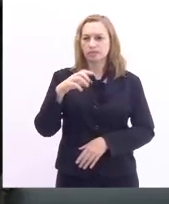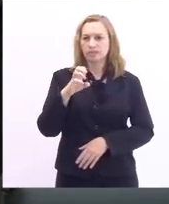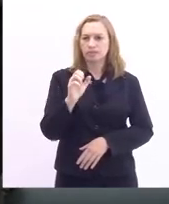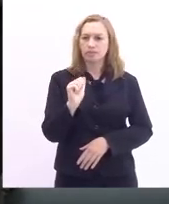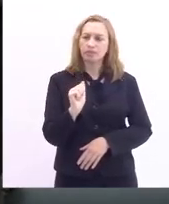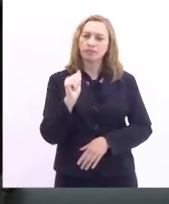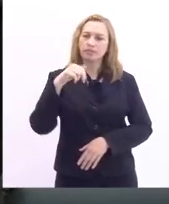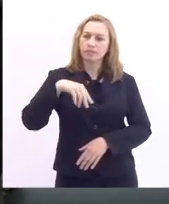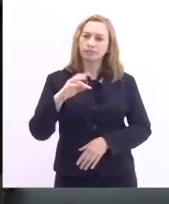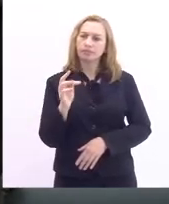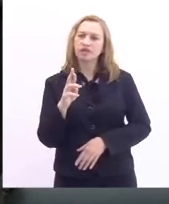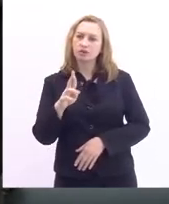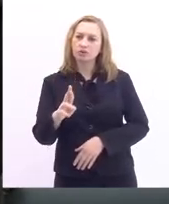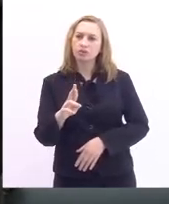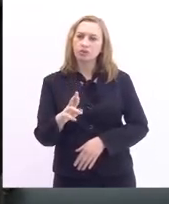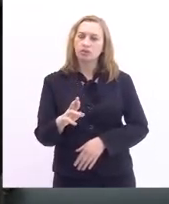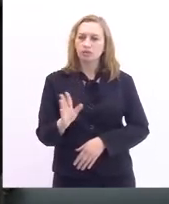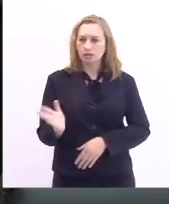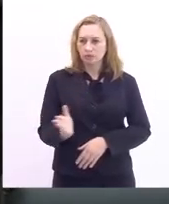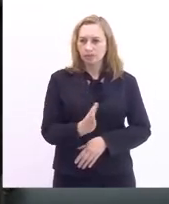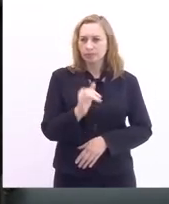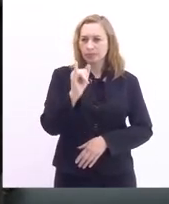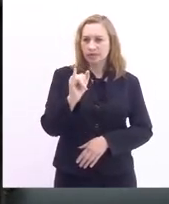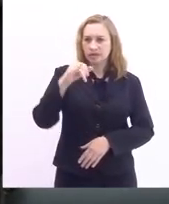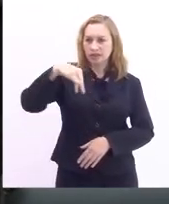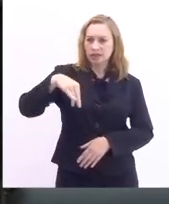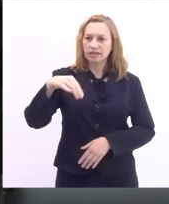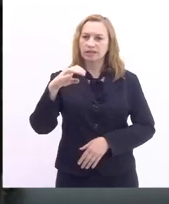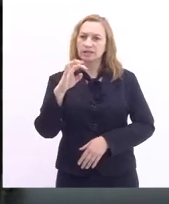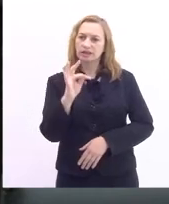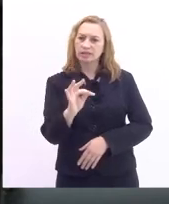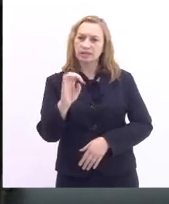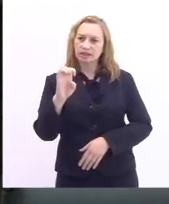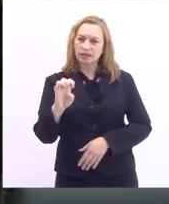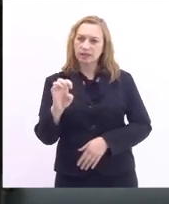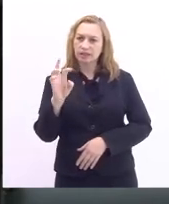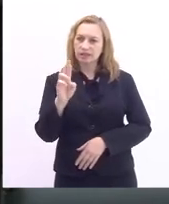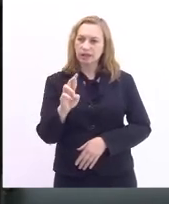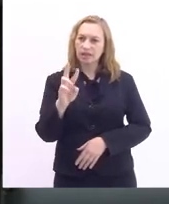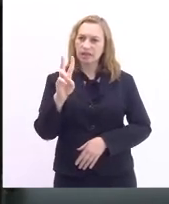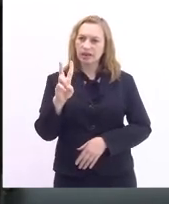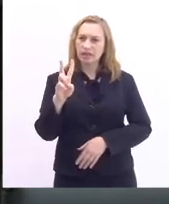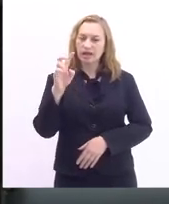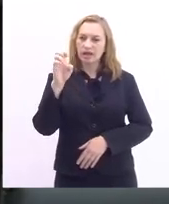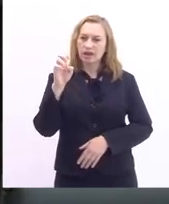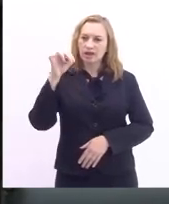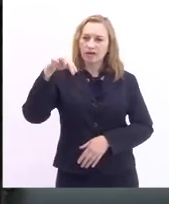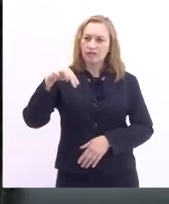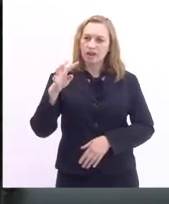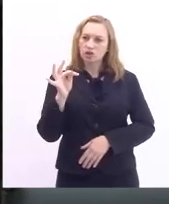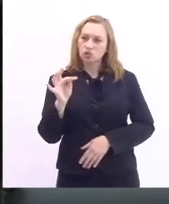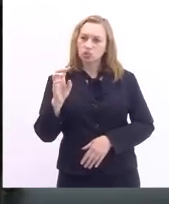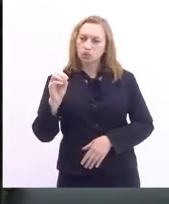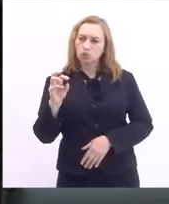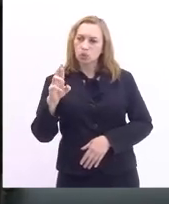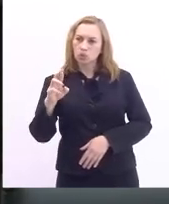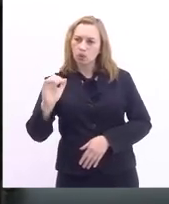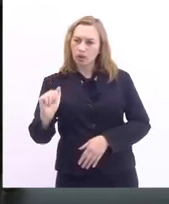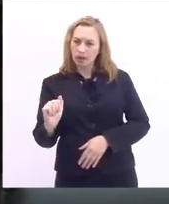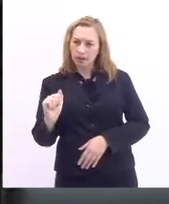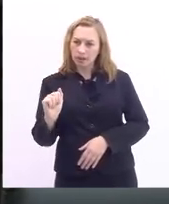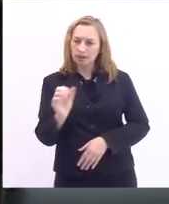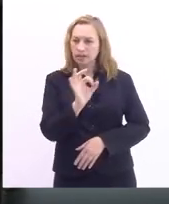como interventores é palavra difícil palavra complicada a palavra forte que